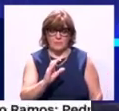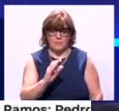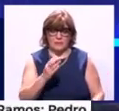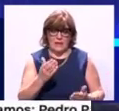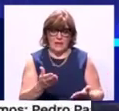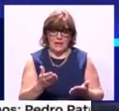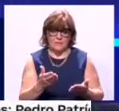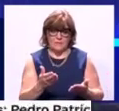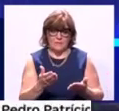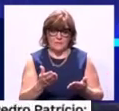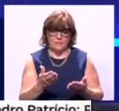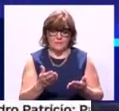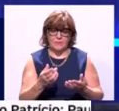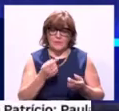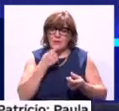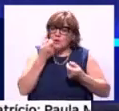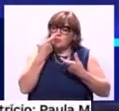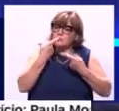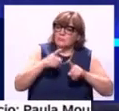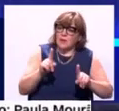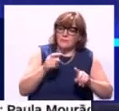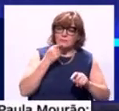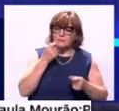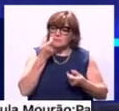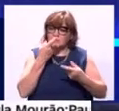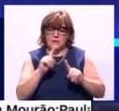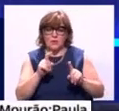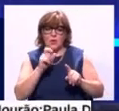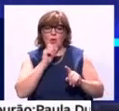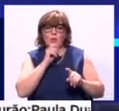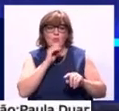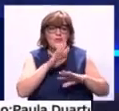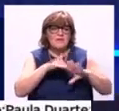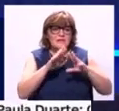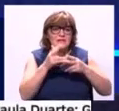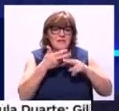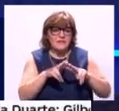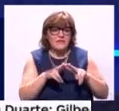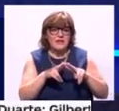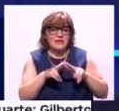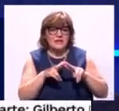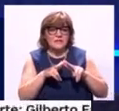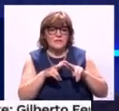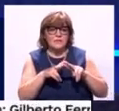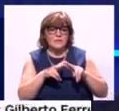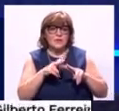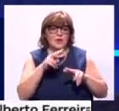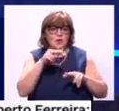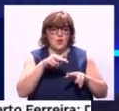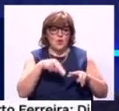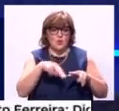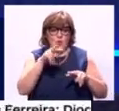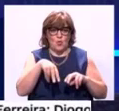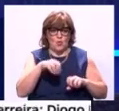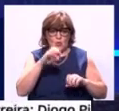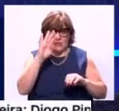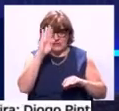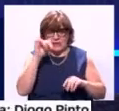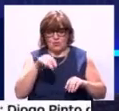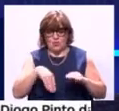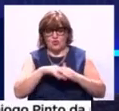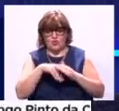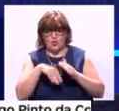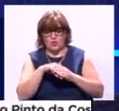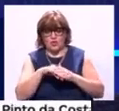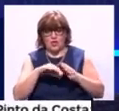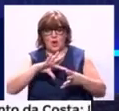É, não se compreende, não se compreende. Era possível fazer de maneira diferente. Não sabe que hoje os jogadores, acontece